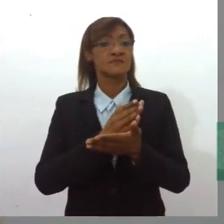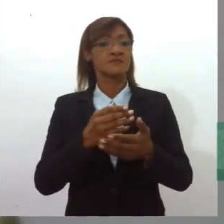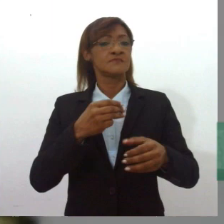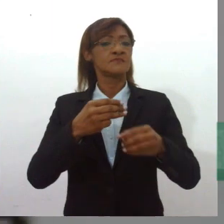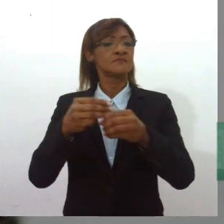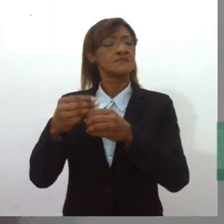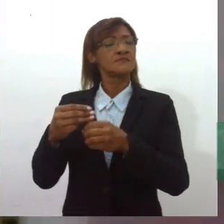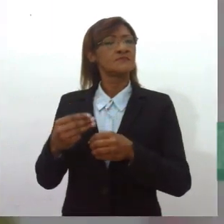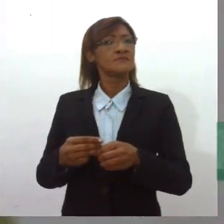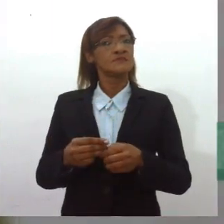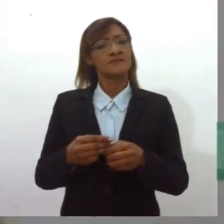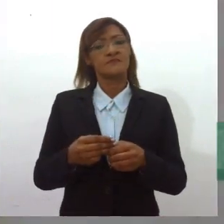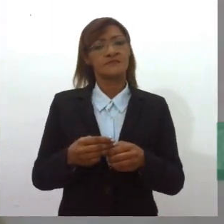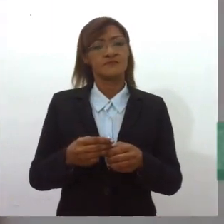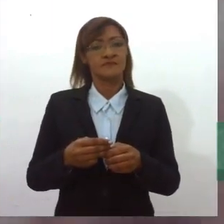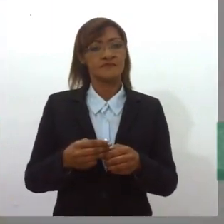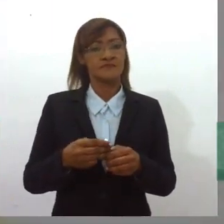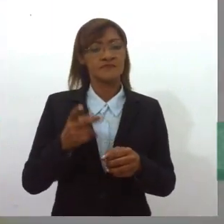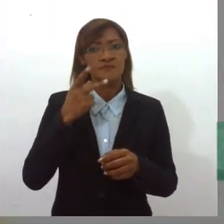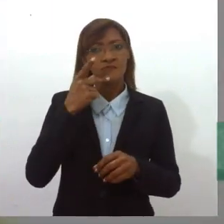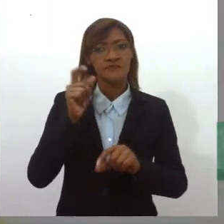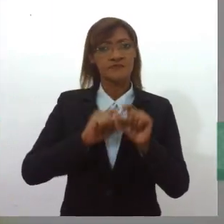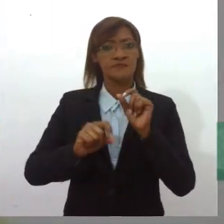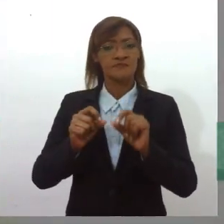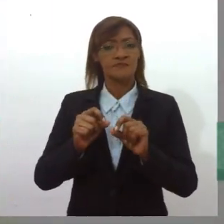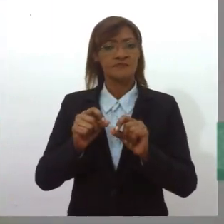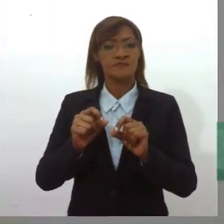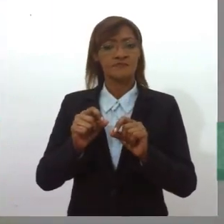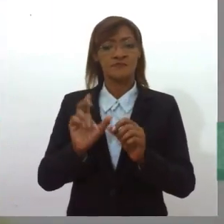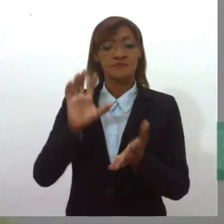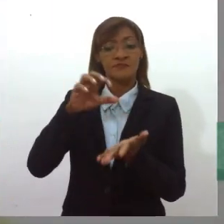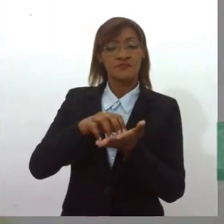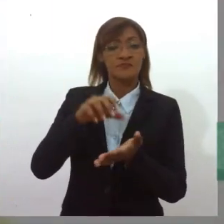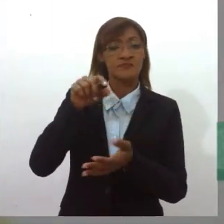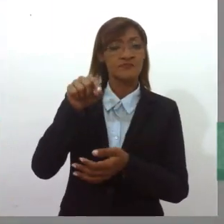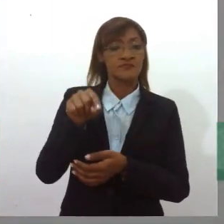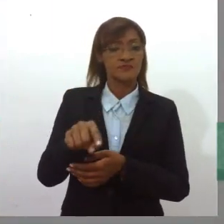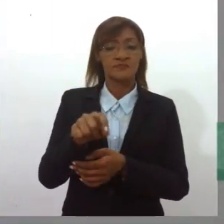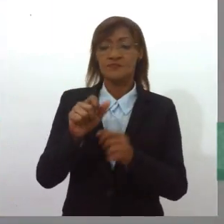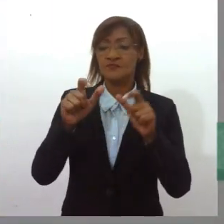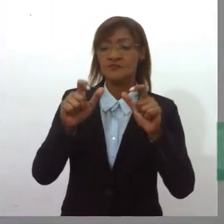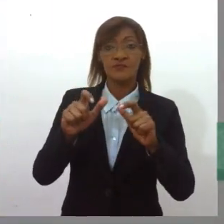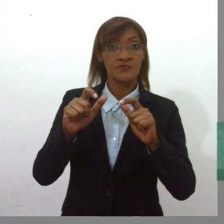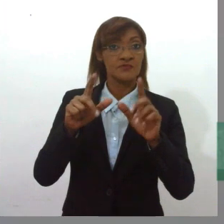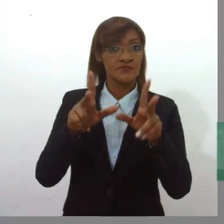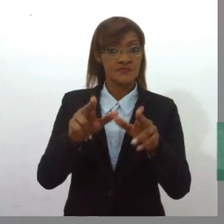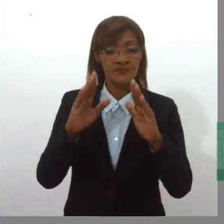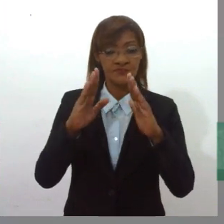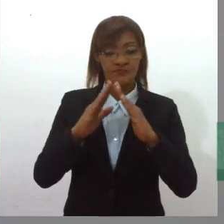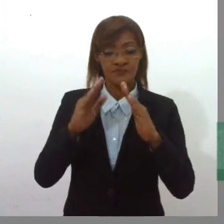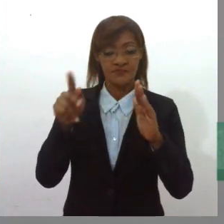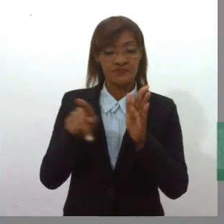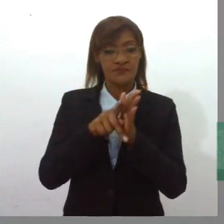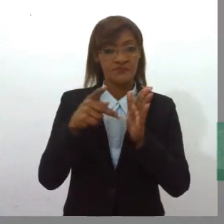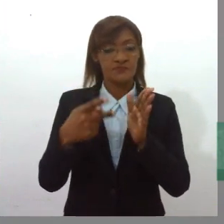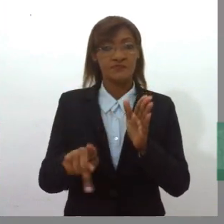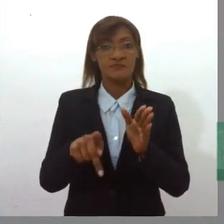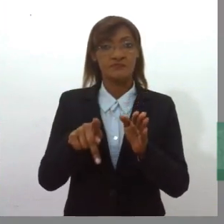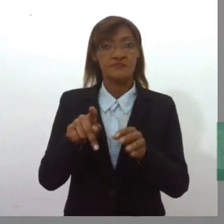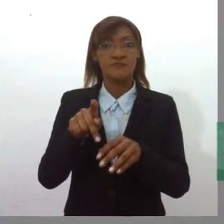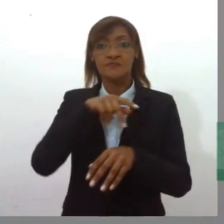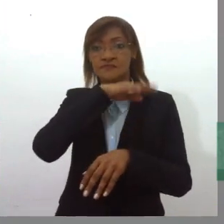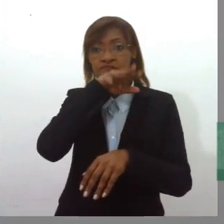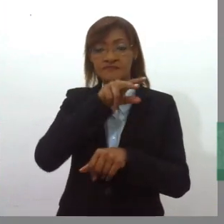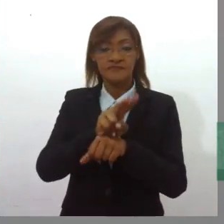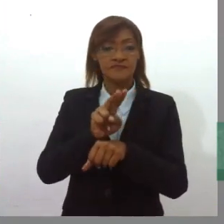eles iam pro Canil Municipal pro centro de zonos ou até para um setas né um Centro de Triagem em animais silvestres